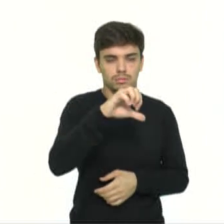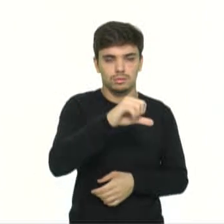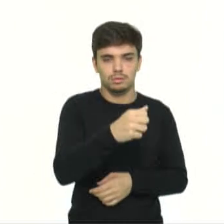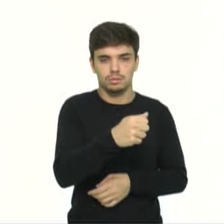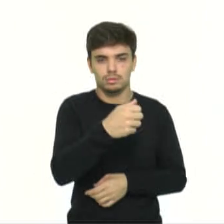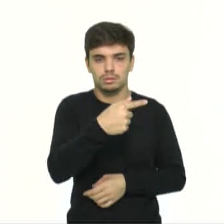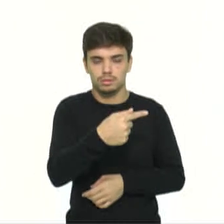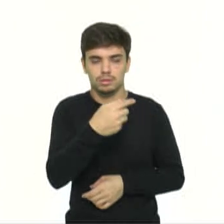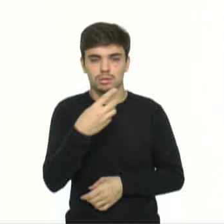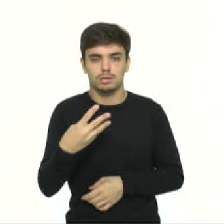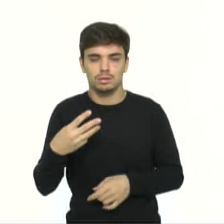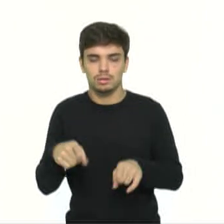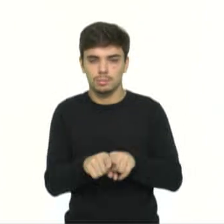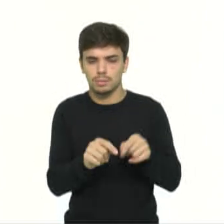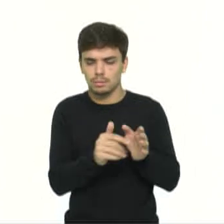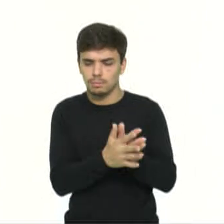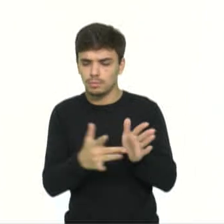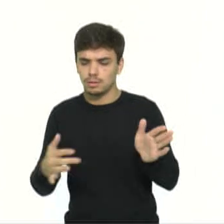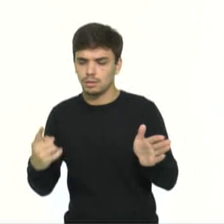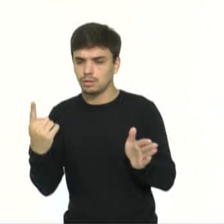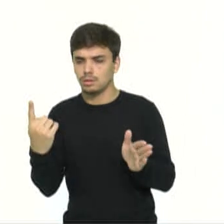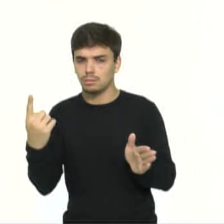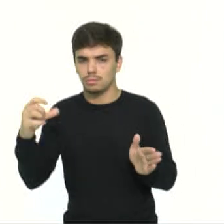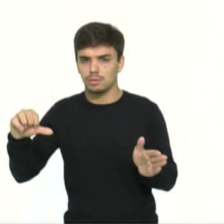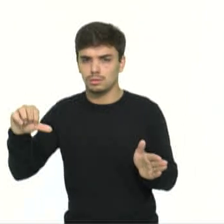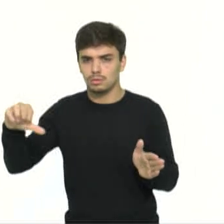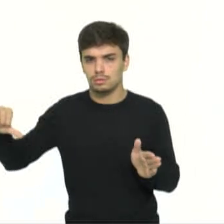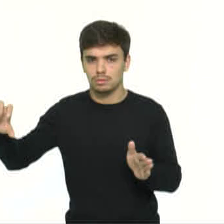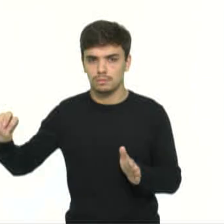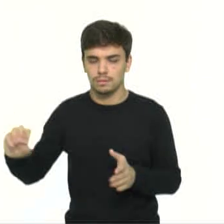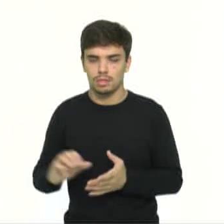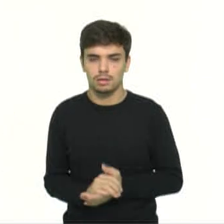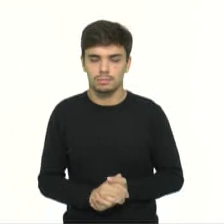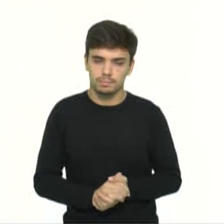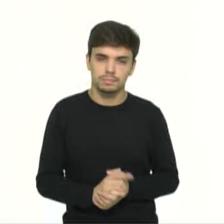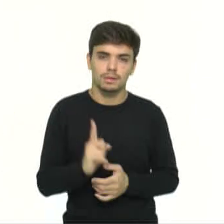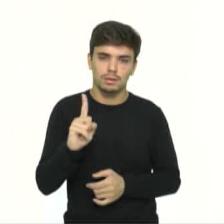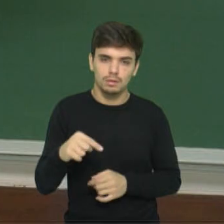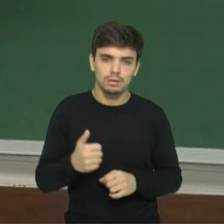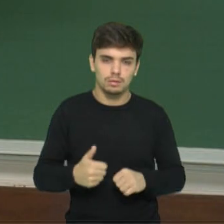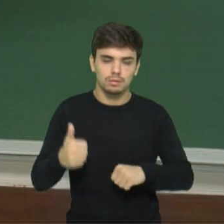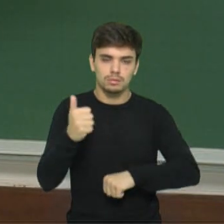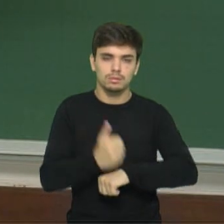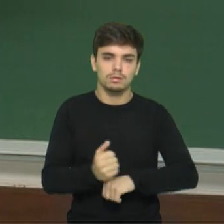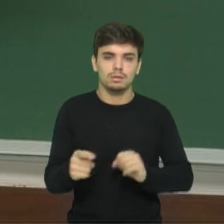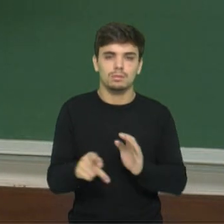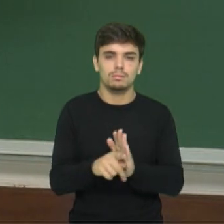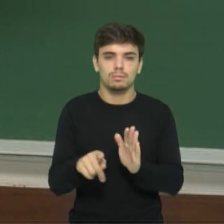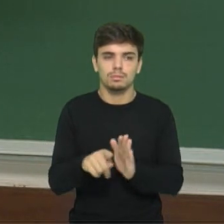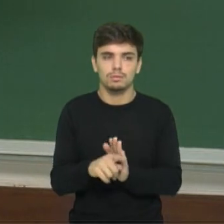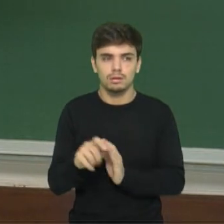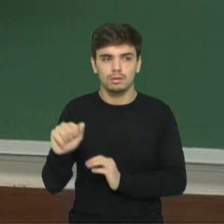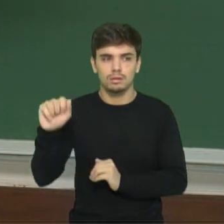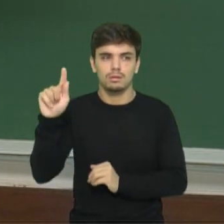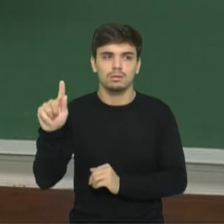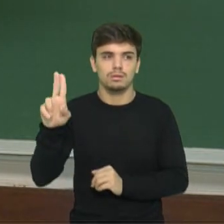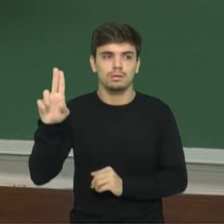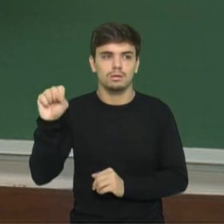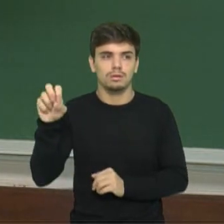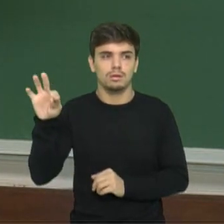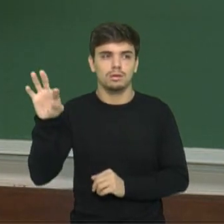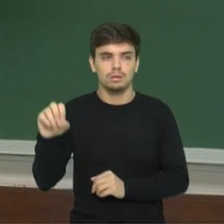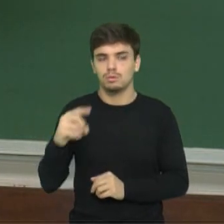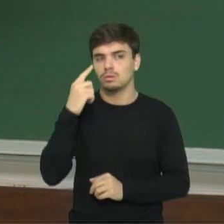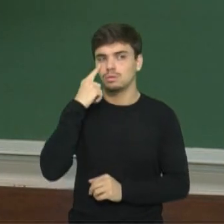1973, e ela se estende até o ano de 1990 e foi liderada pelo general Augusto Pinochet. Aqui